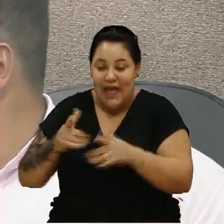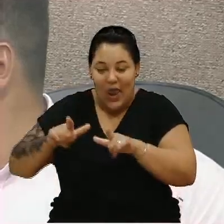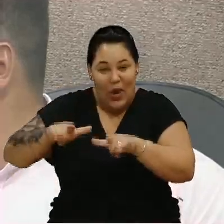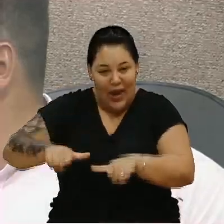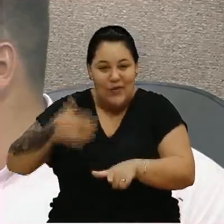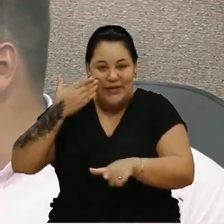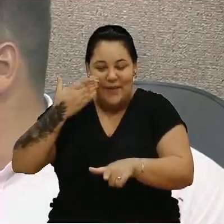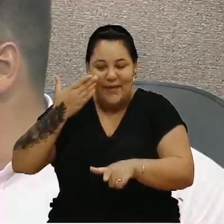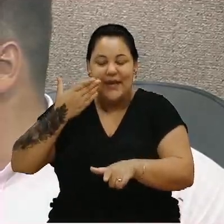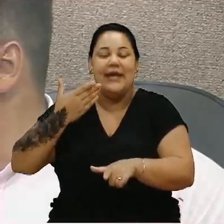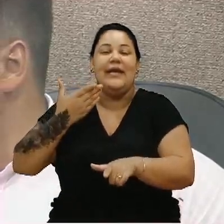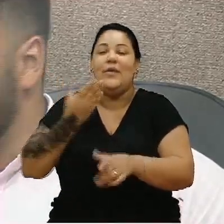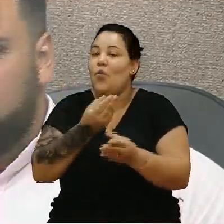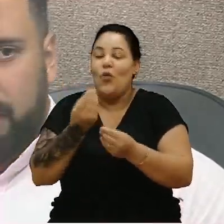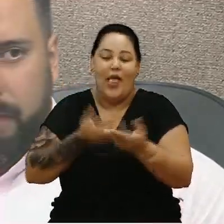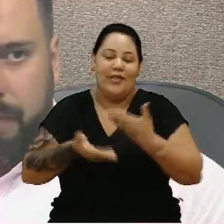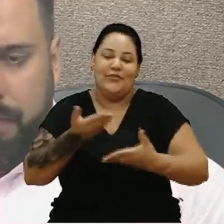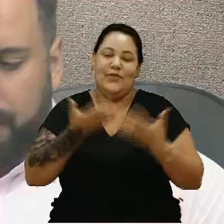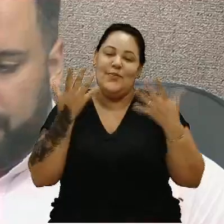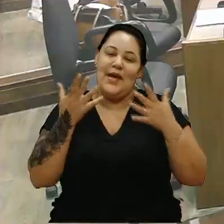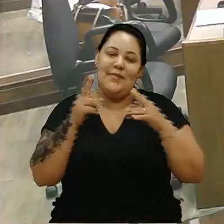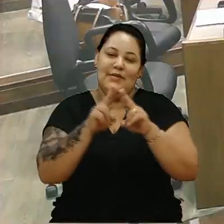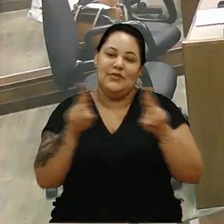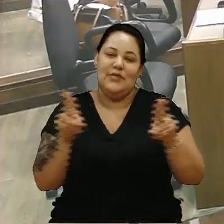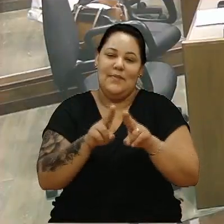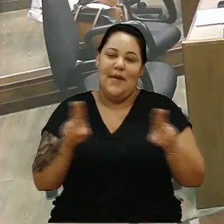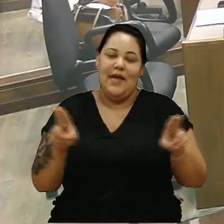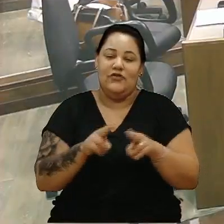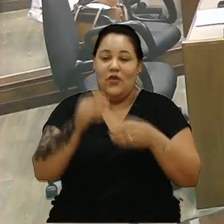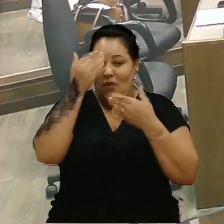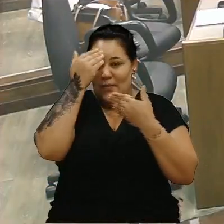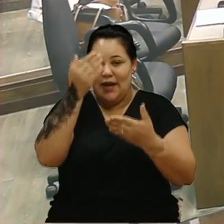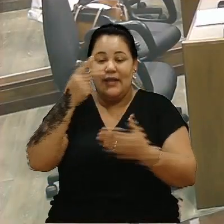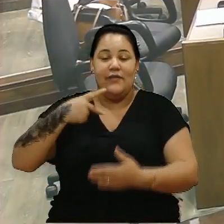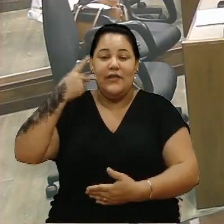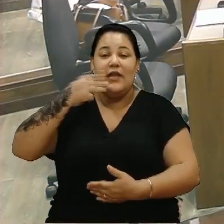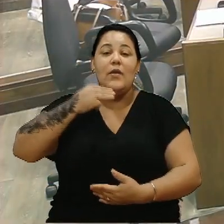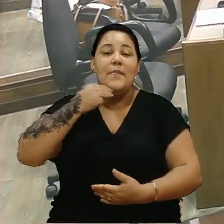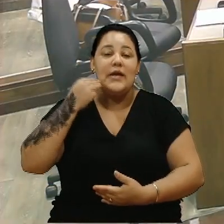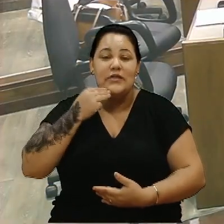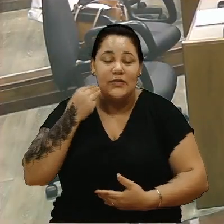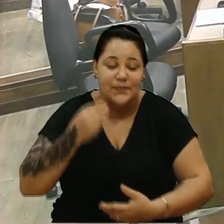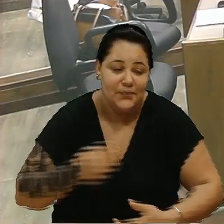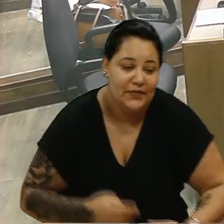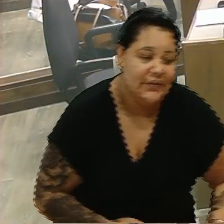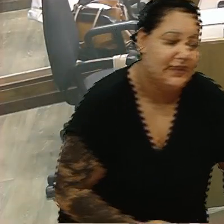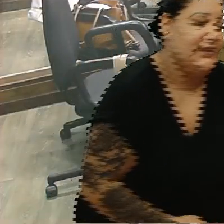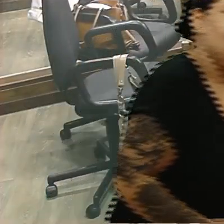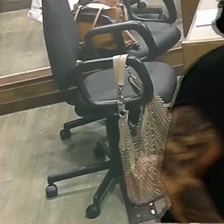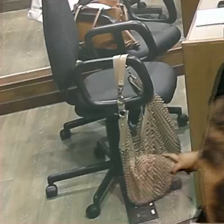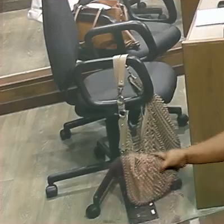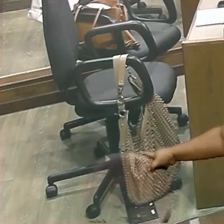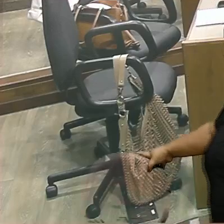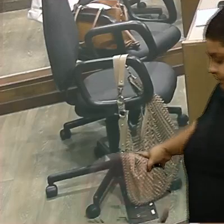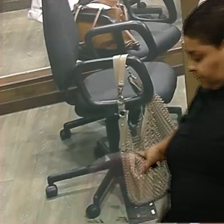atendimentos. Parabéns, Unimed Serra Gaúcha. Obrigado, vereadora Marisol Santos. Com a palavra, vereador Sandro